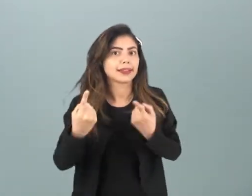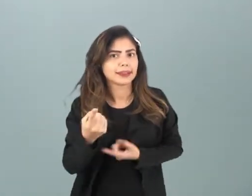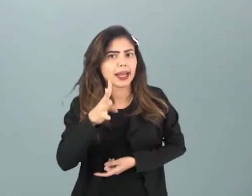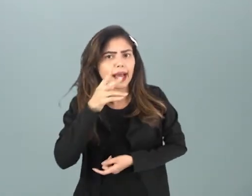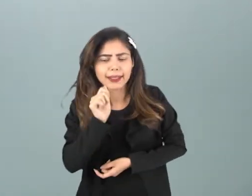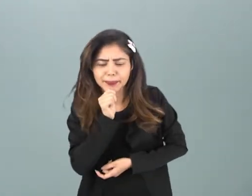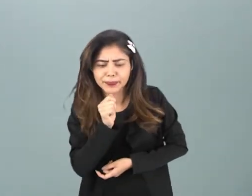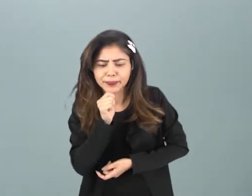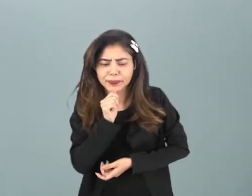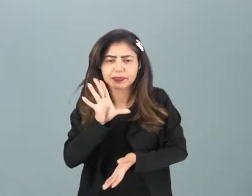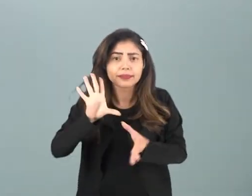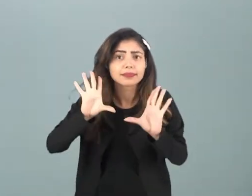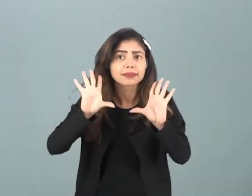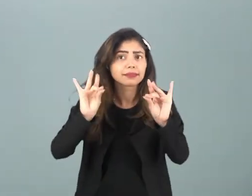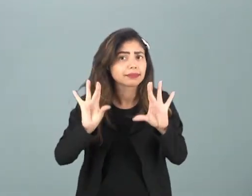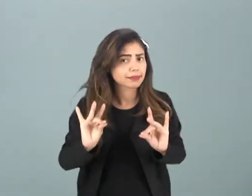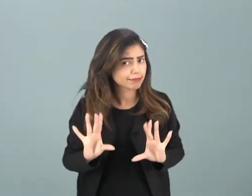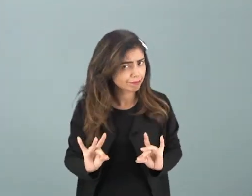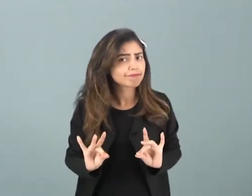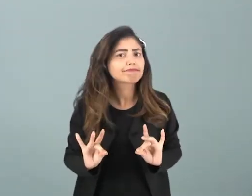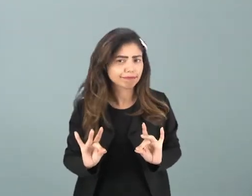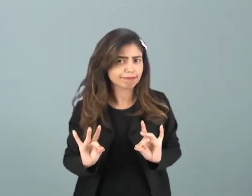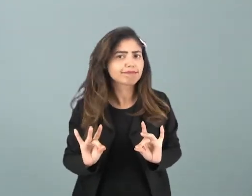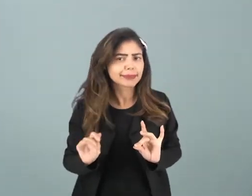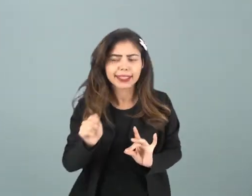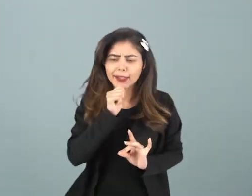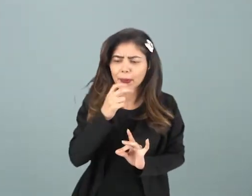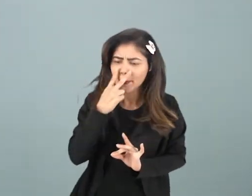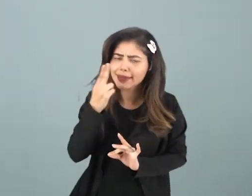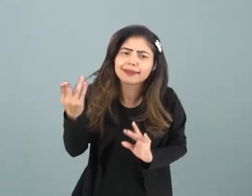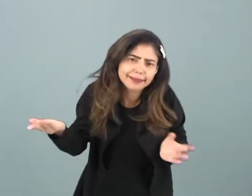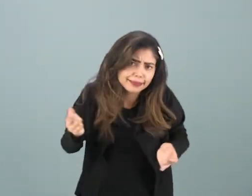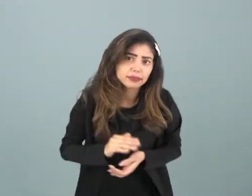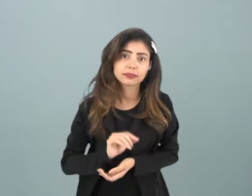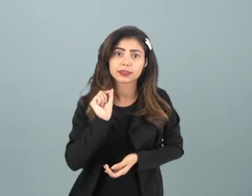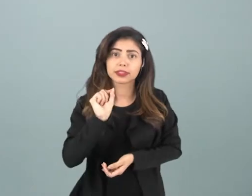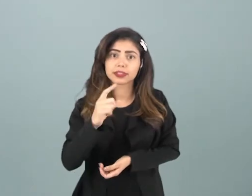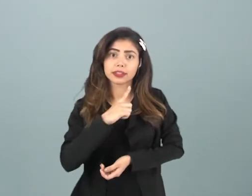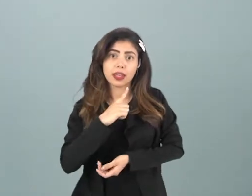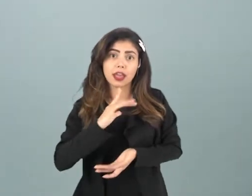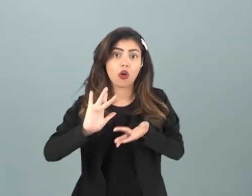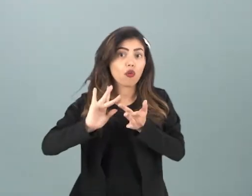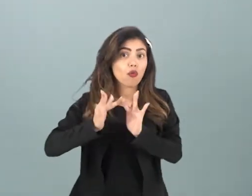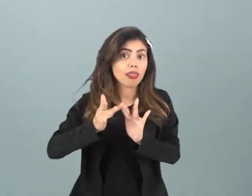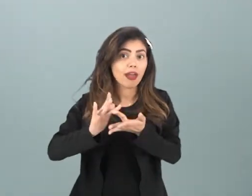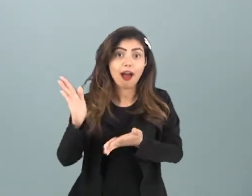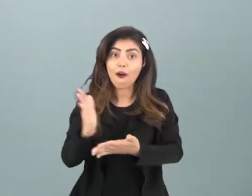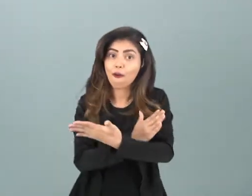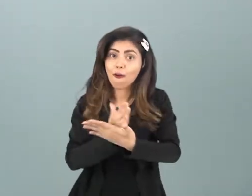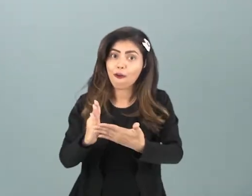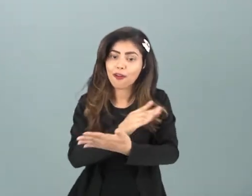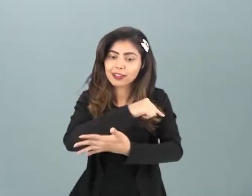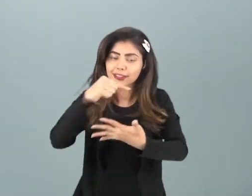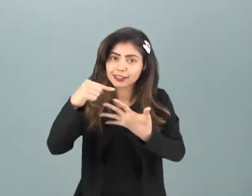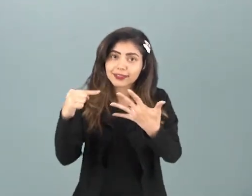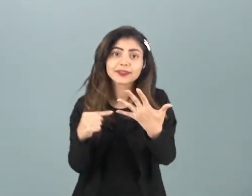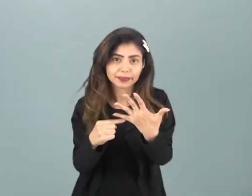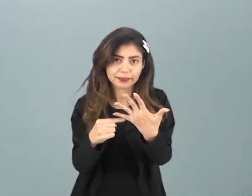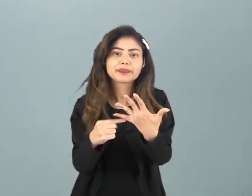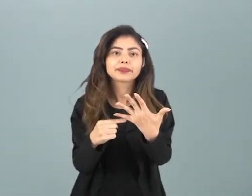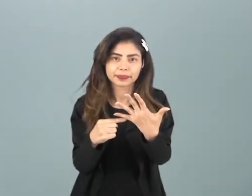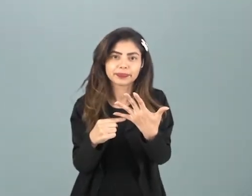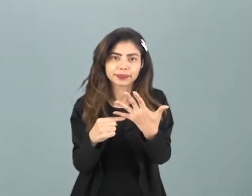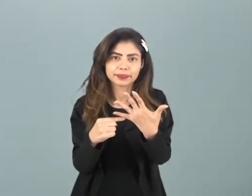não tivemos contato com casas semelhantes. O que a gente tem é contato com alguns elementos,